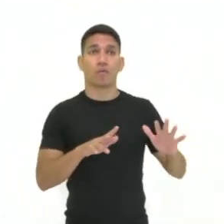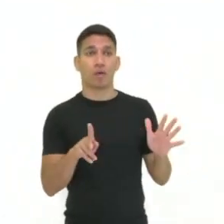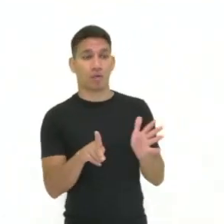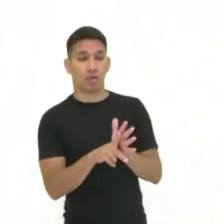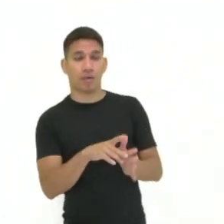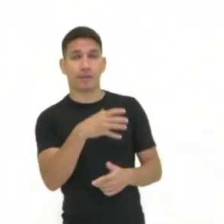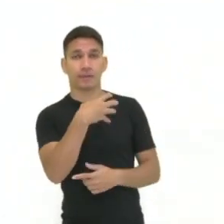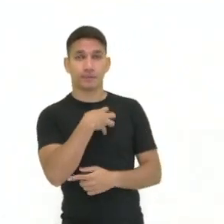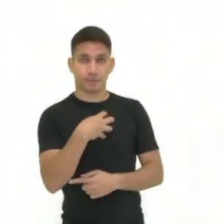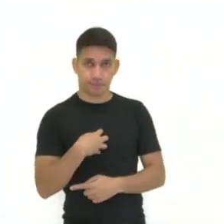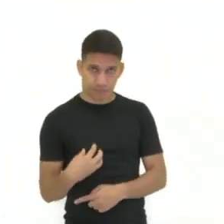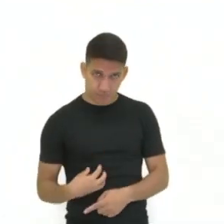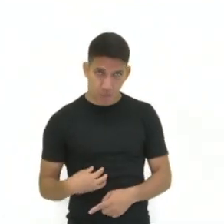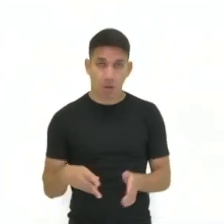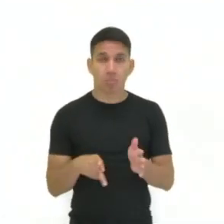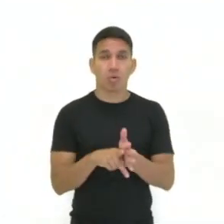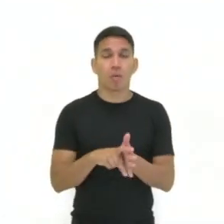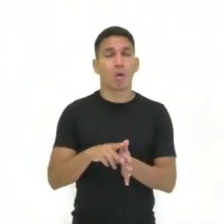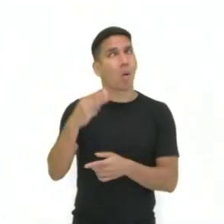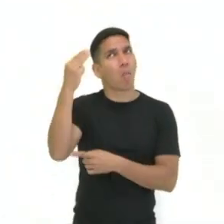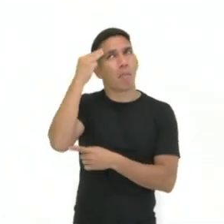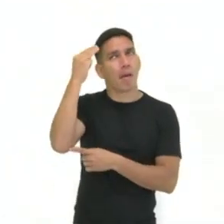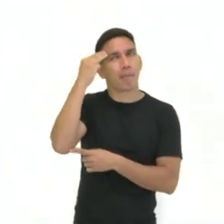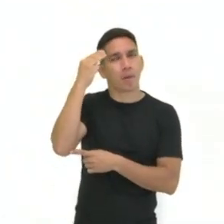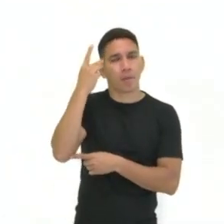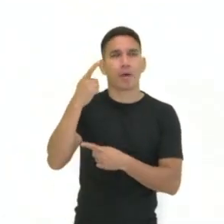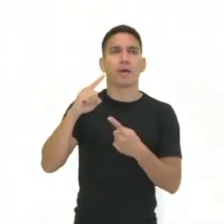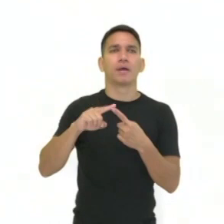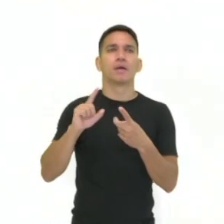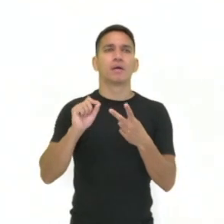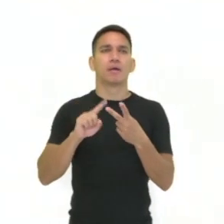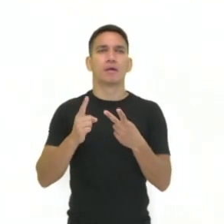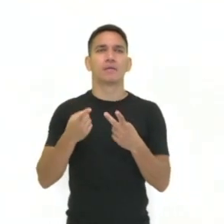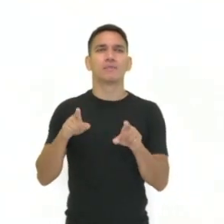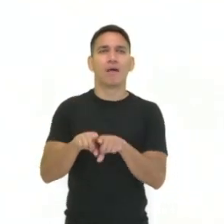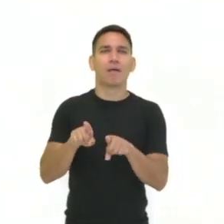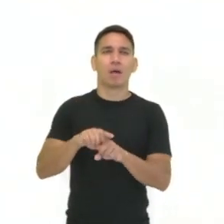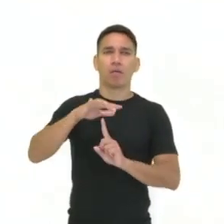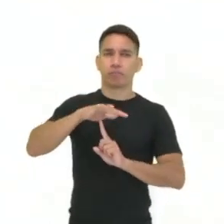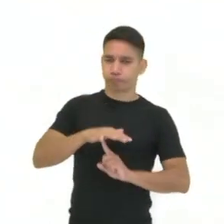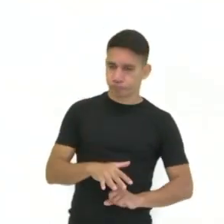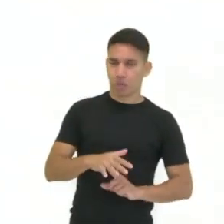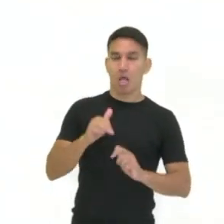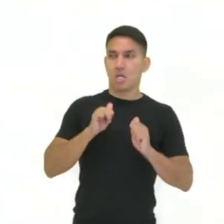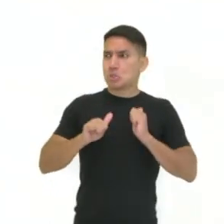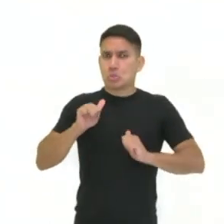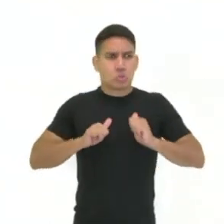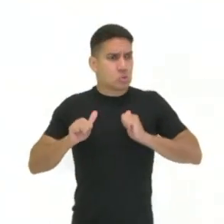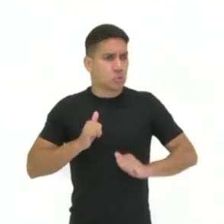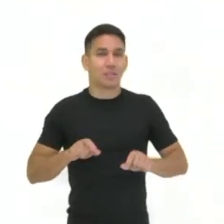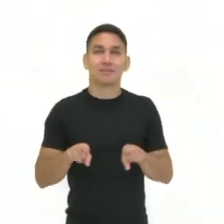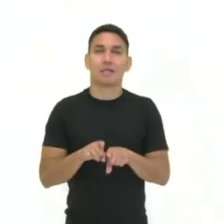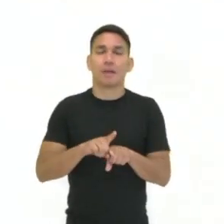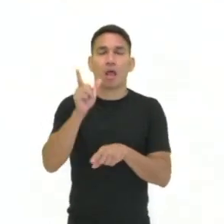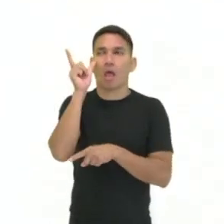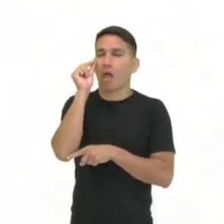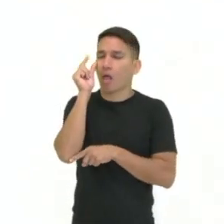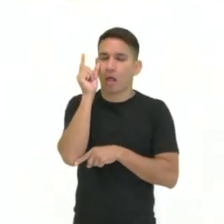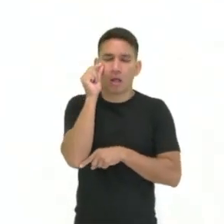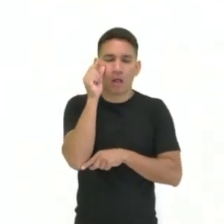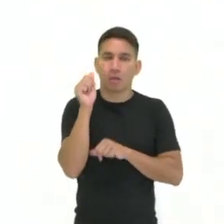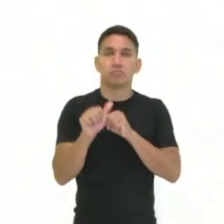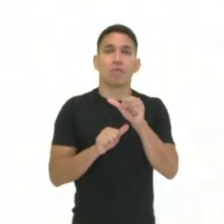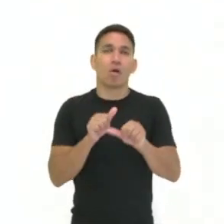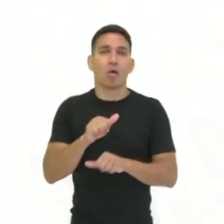como problemas de memória, depressão, ansiedade, alteração do sono desta